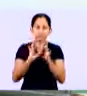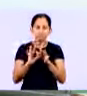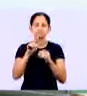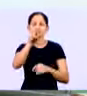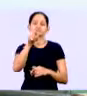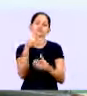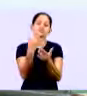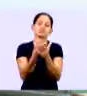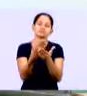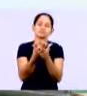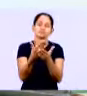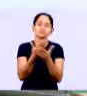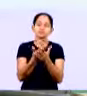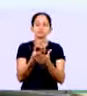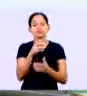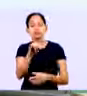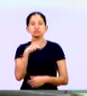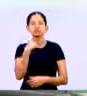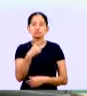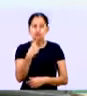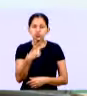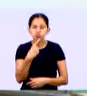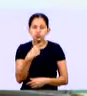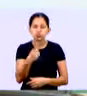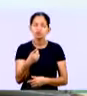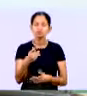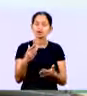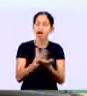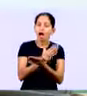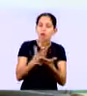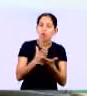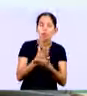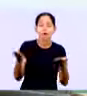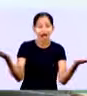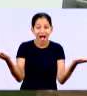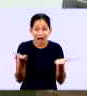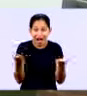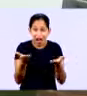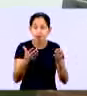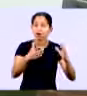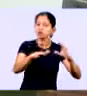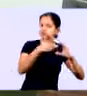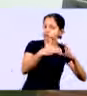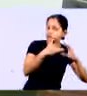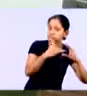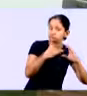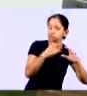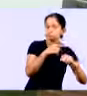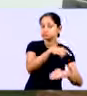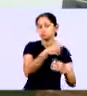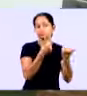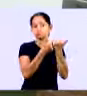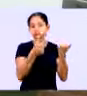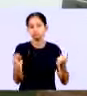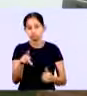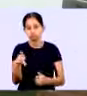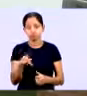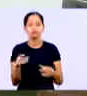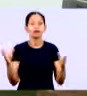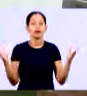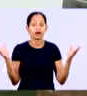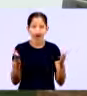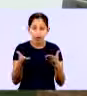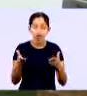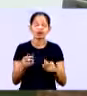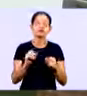estudar, né? Então, se vocês tiverem dúvidas sobre algum ponto, a hora é agora, professor. Exatamente. Passe para o seu tutor presencial, ele vai fazer o questionamento